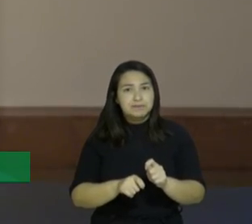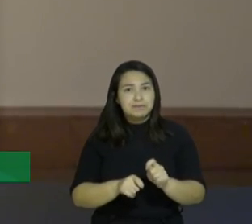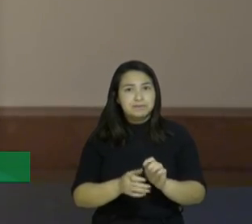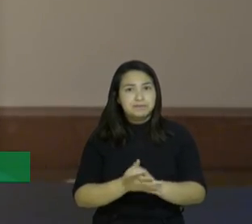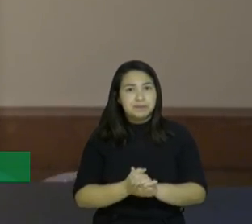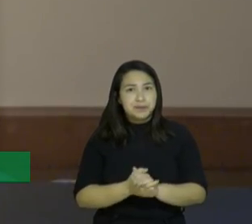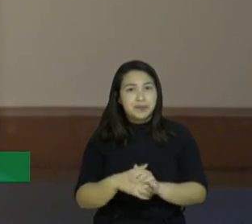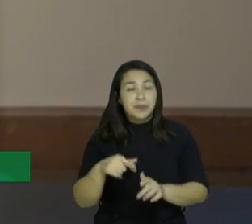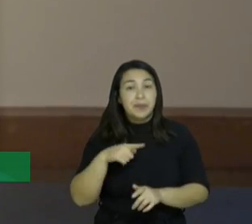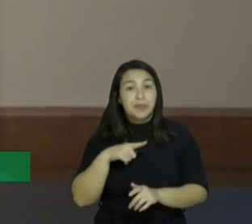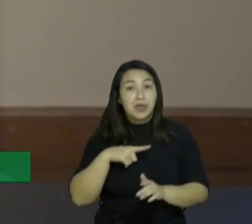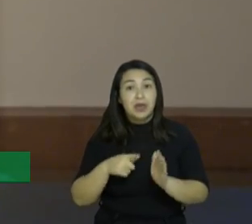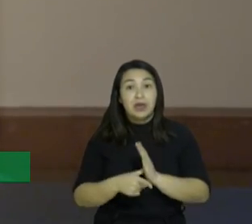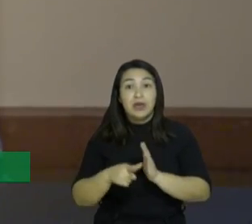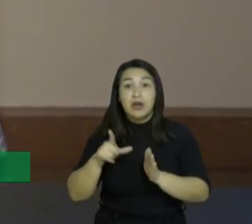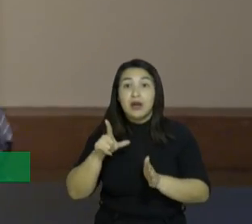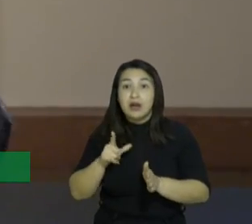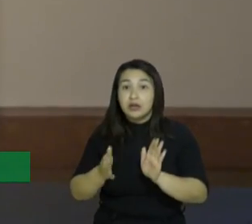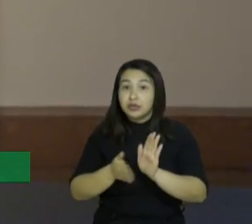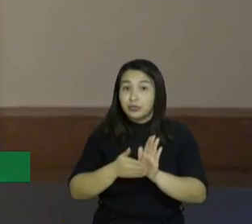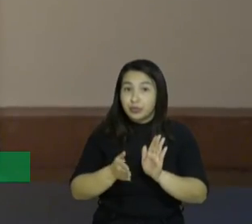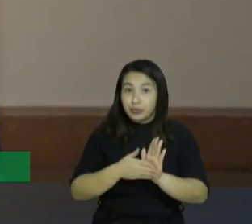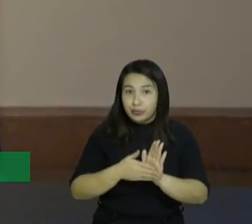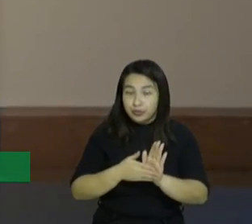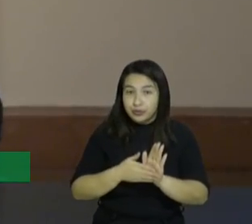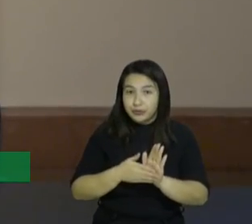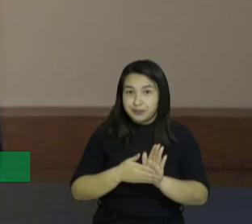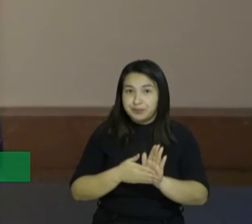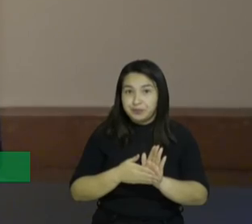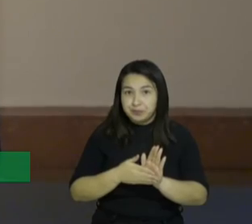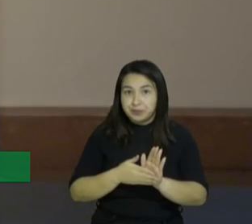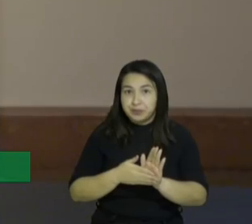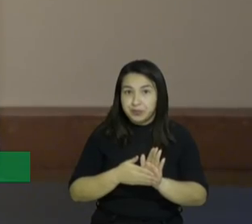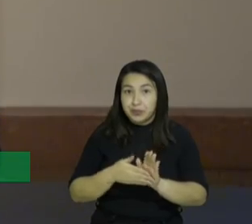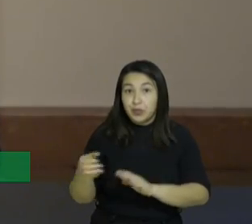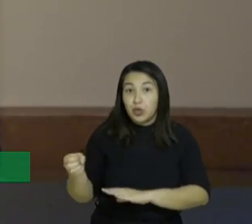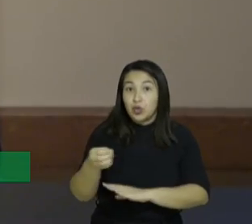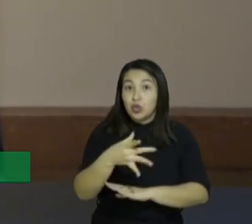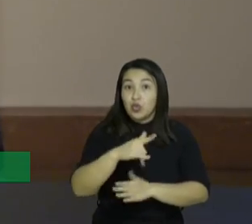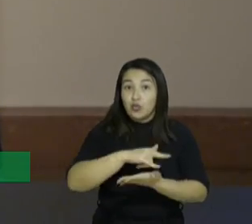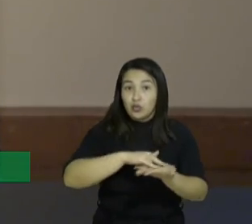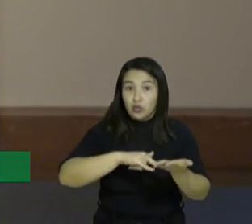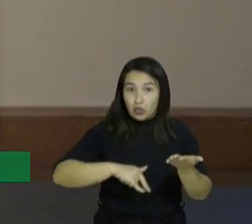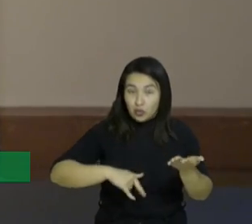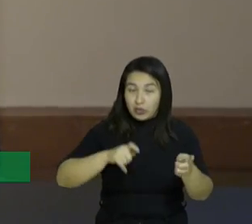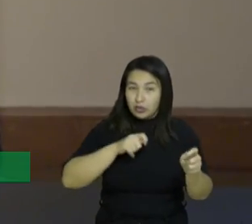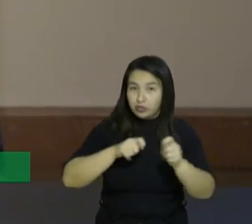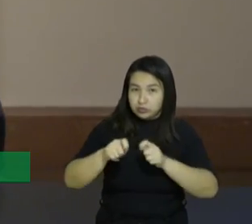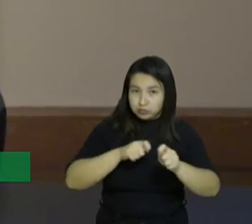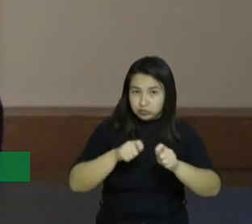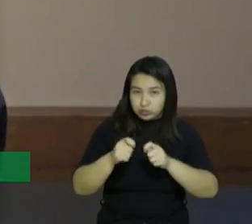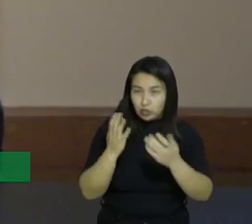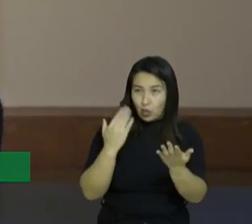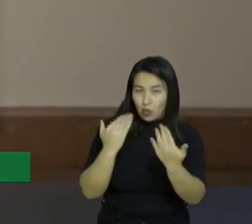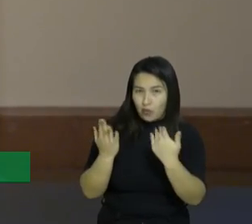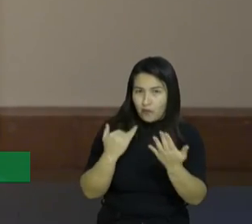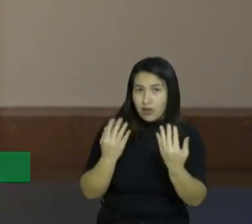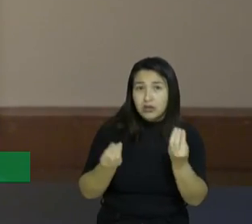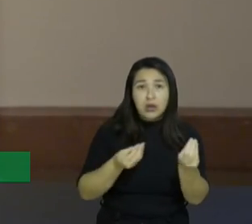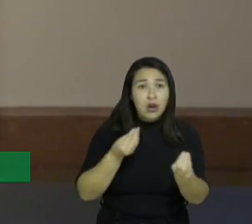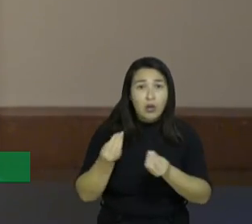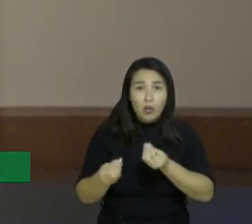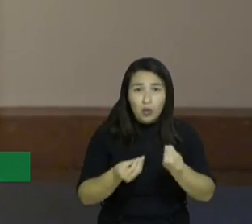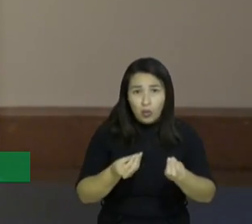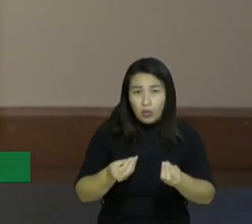contraproposta a estad elos da União Europeia ou seja se esse novo documento que vai ser negociado n e quem sabe até